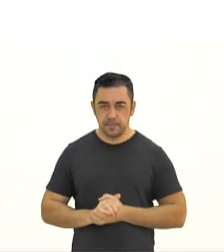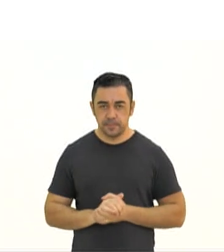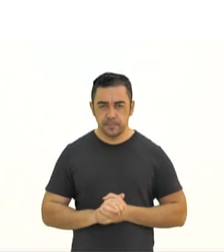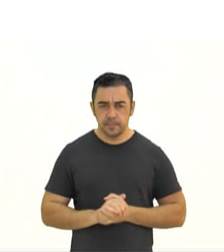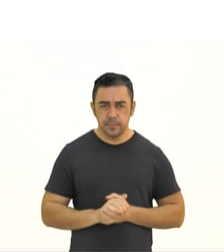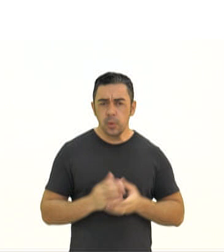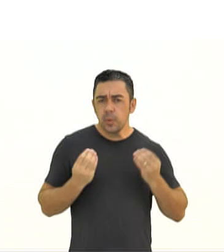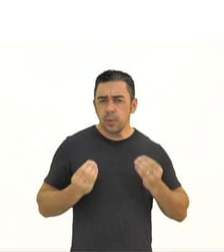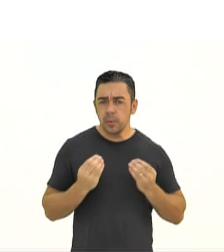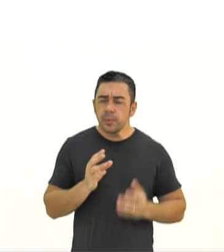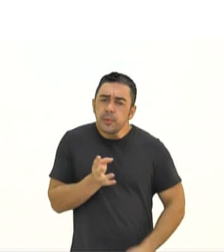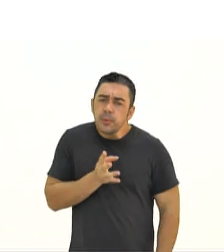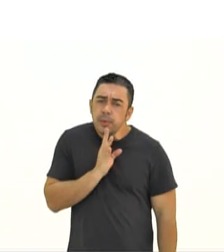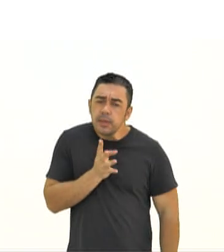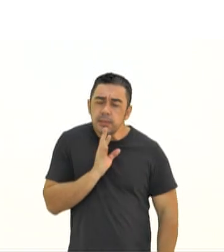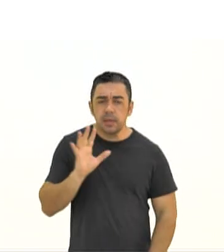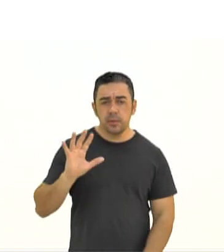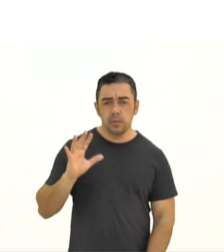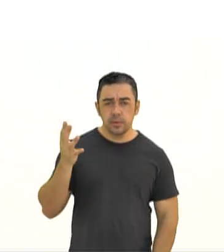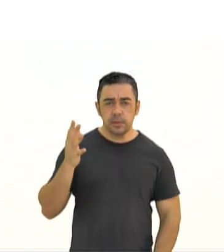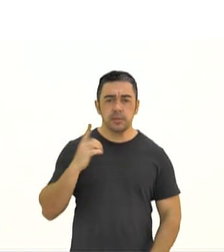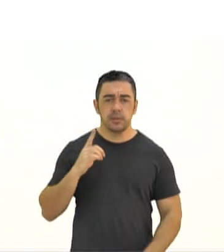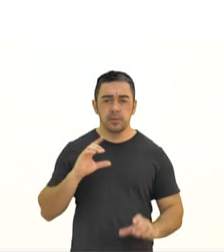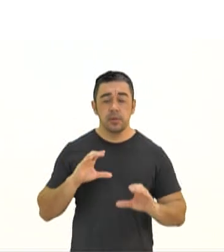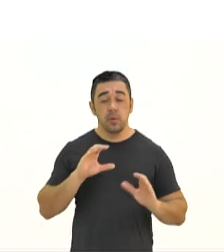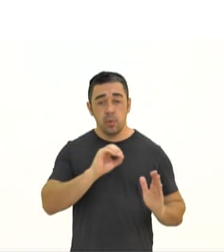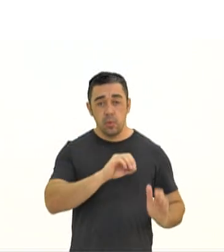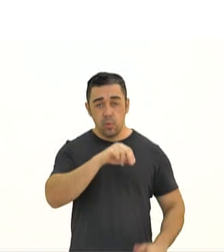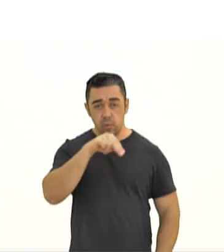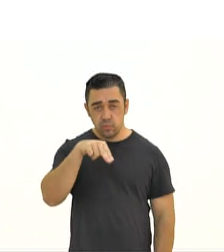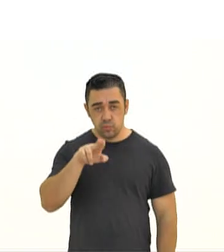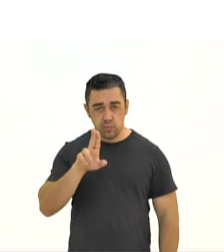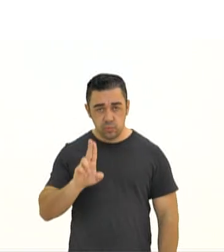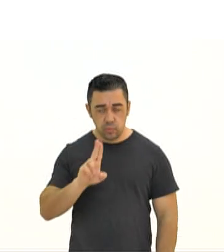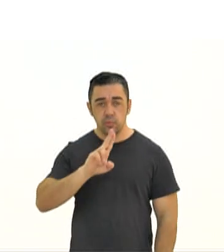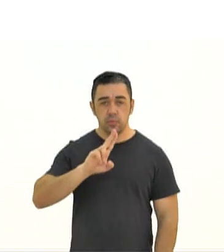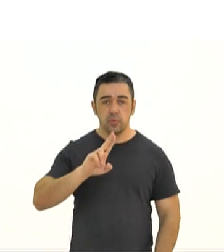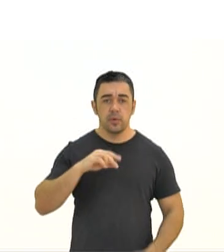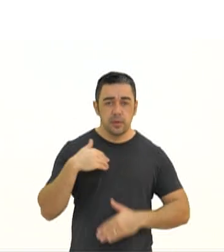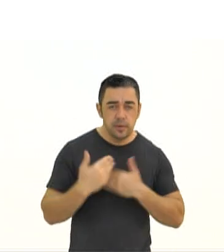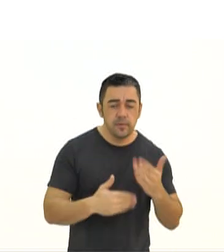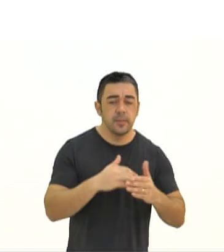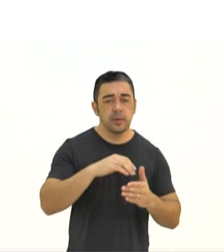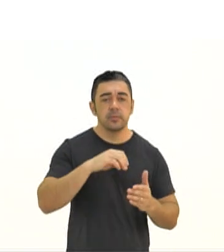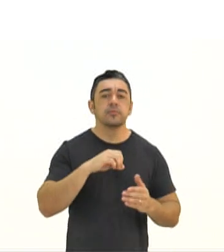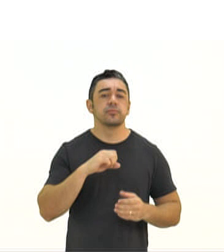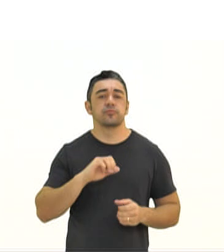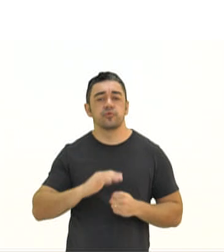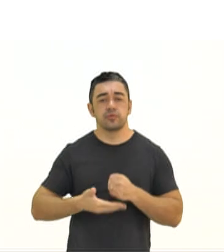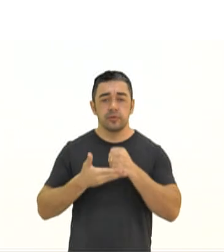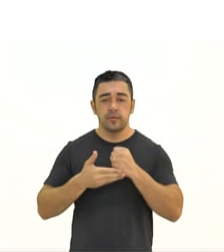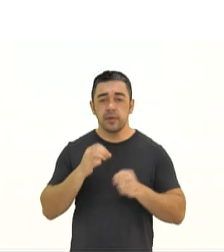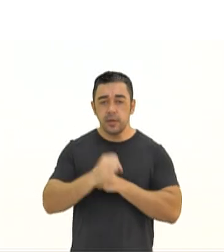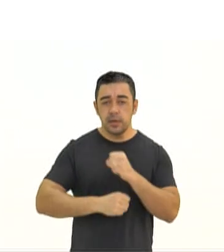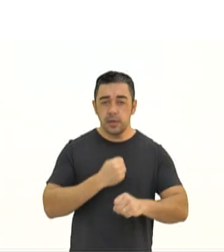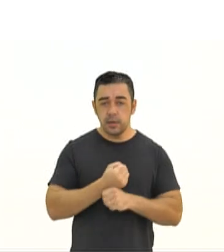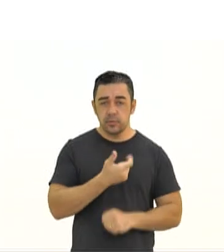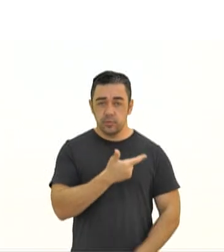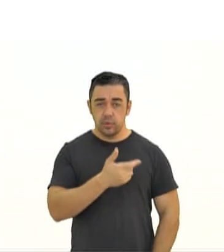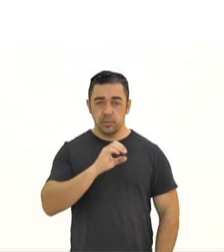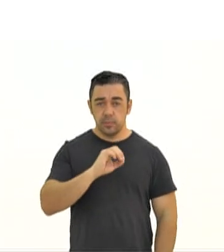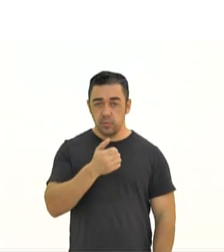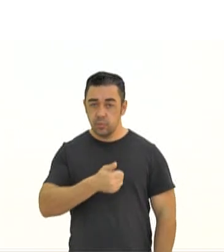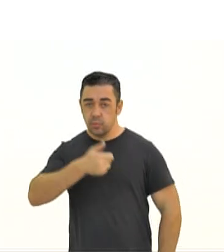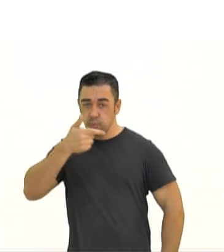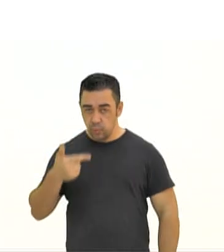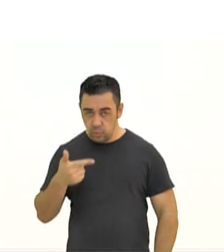como ficou conhecida a Conferência das Nações Unidas sobre Desenvolvimento Sustentável, ocorrida em 2012, que